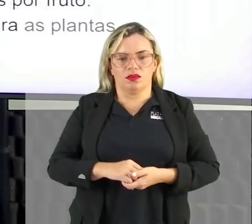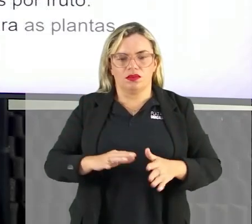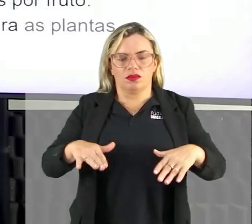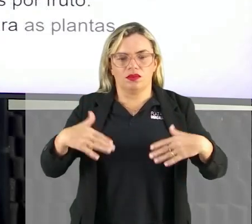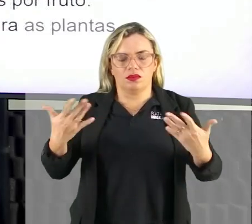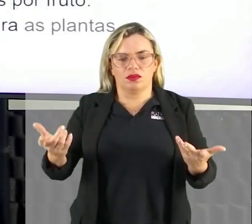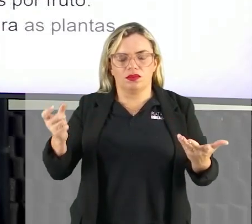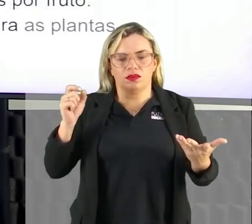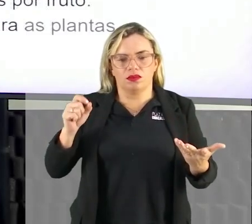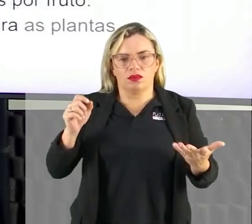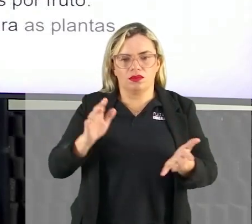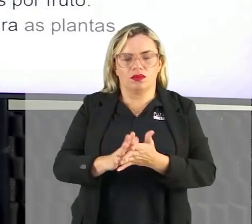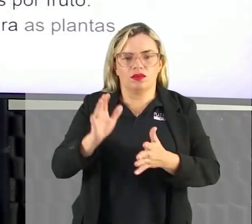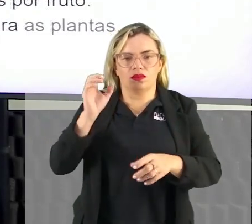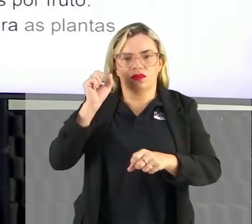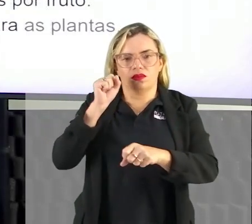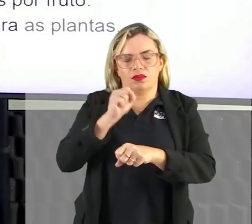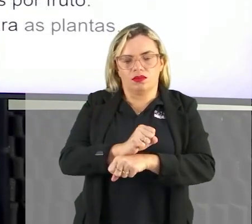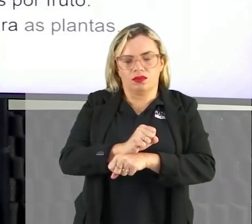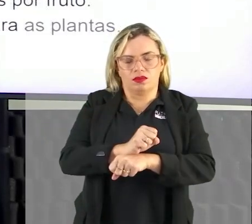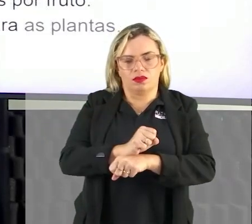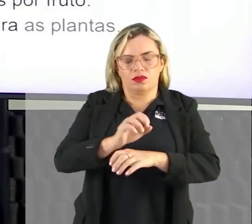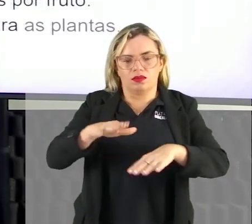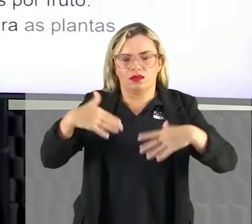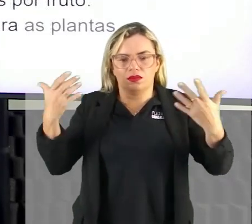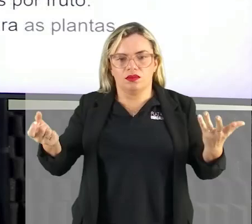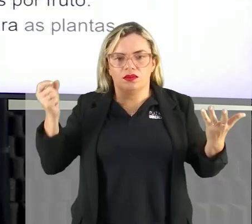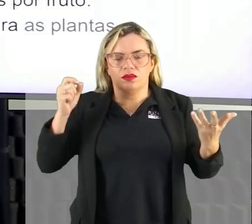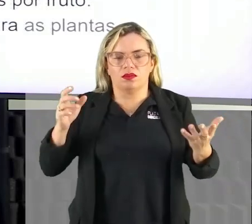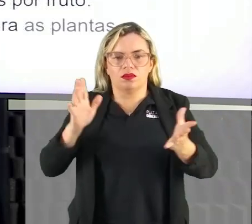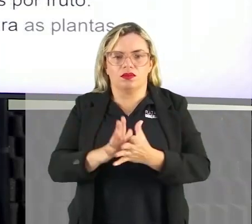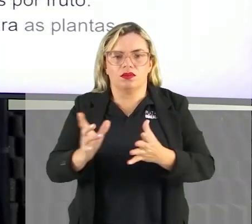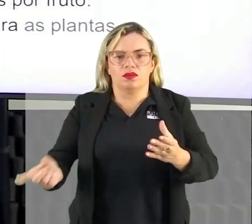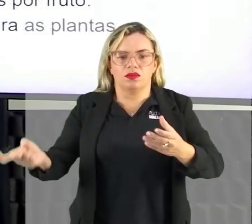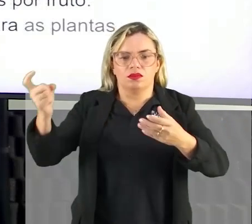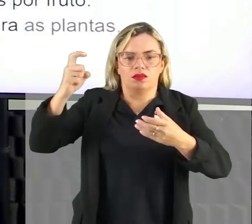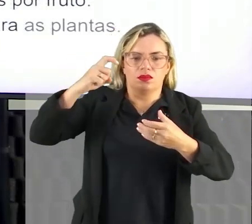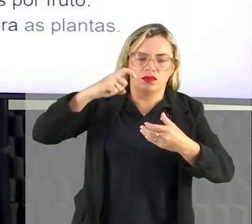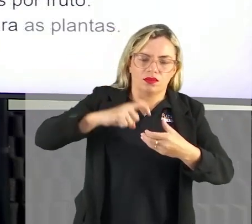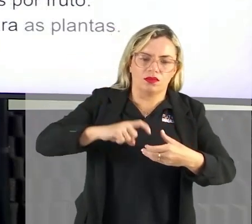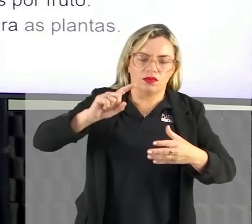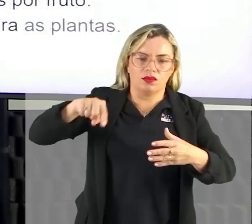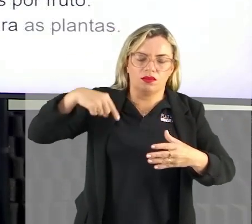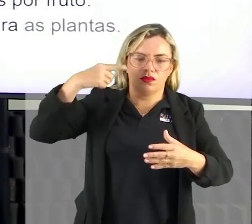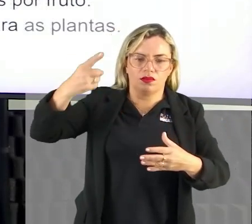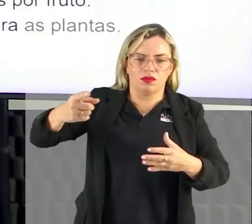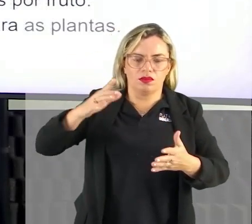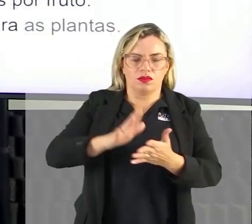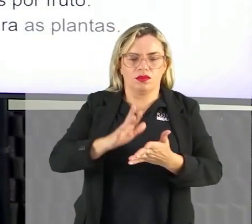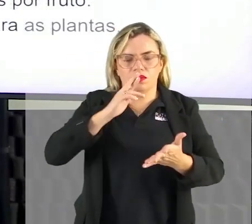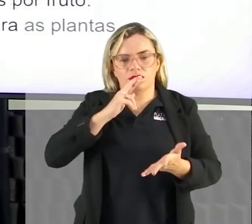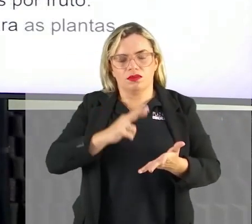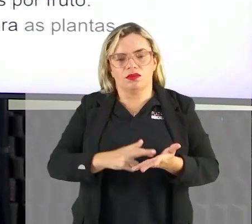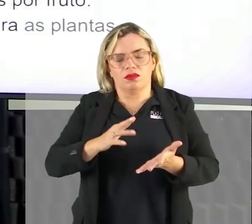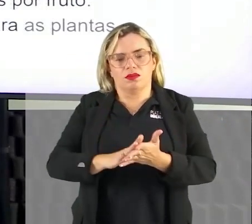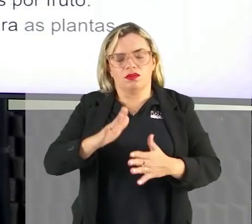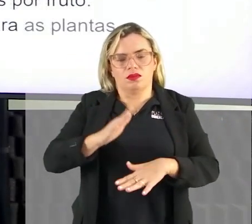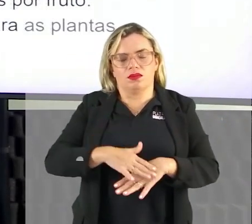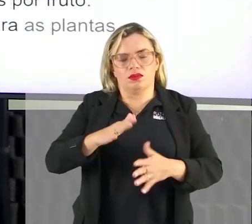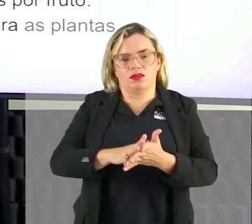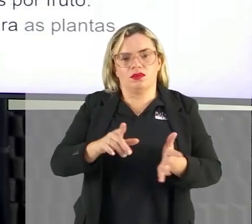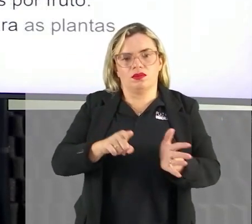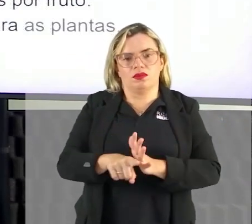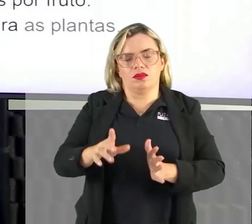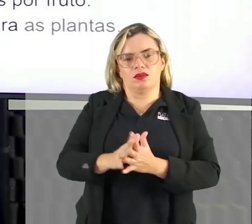Então, gente, a gente para por aqui, tá? A gente volta na próxima resolvendo mais questões e